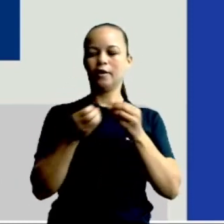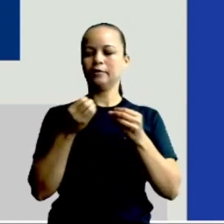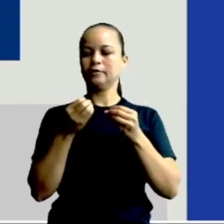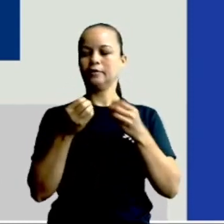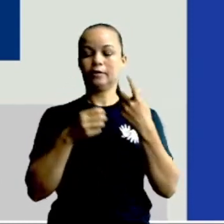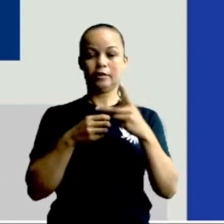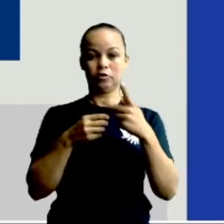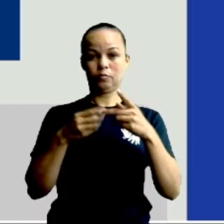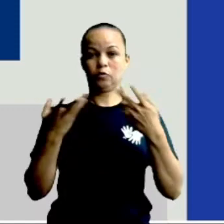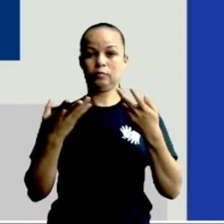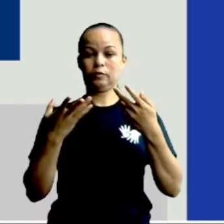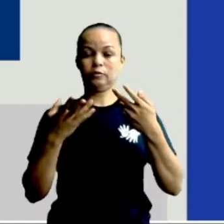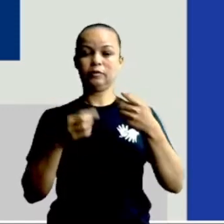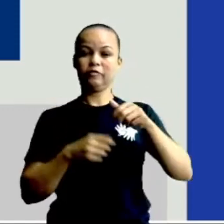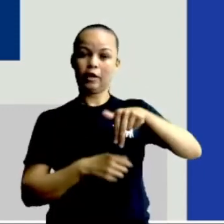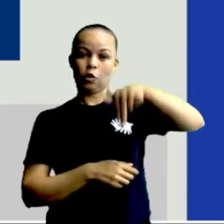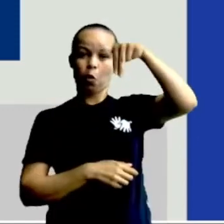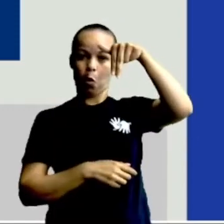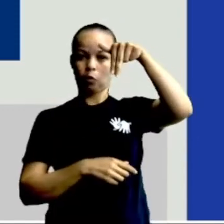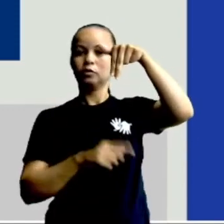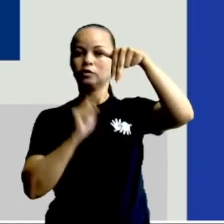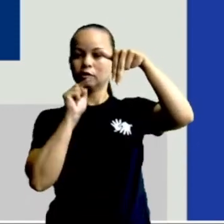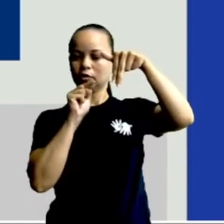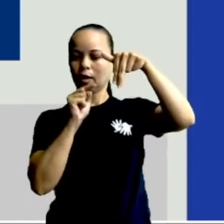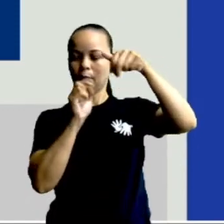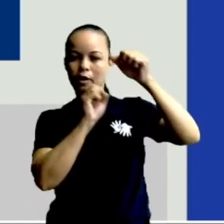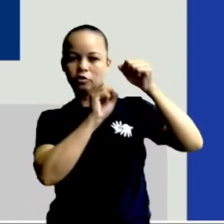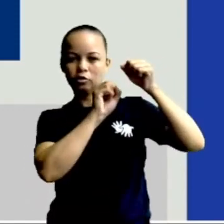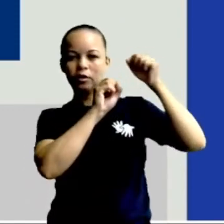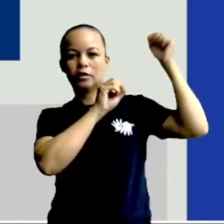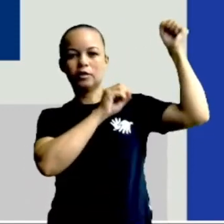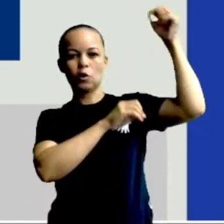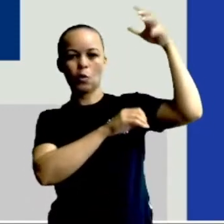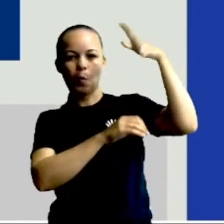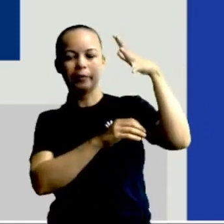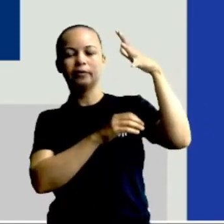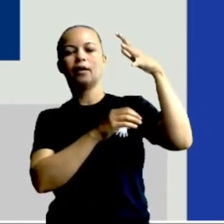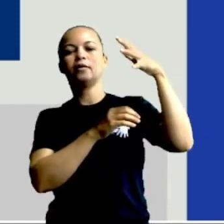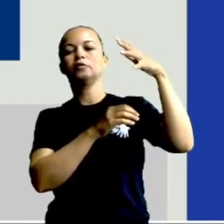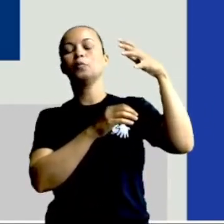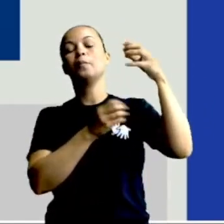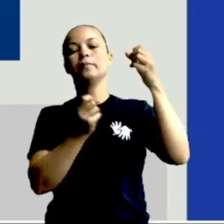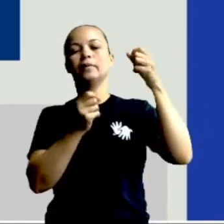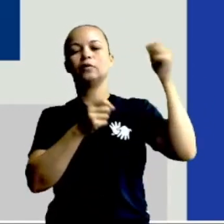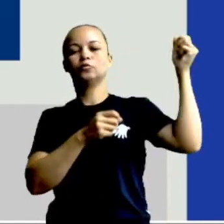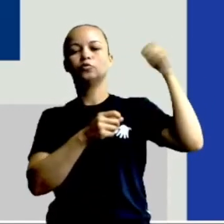ponto, o hemisfério norte está mais iluminado pelo Sol. Sendo